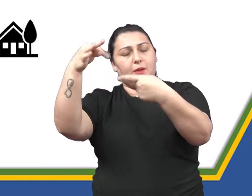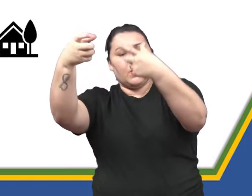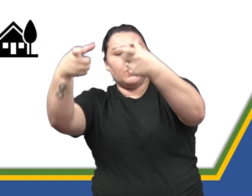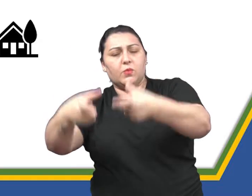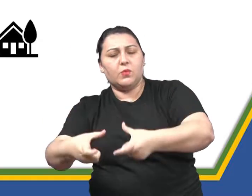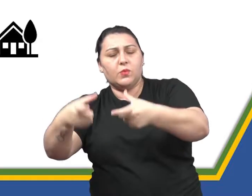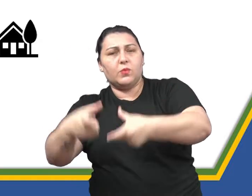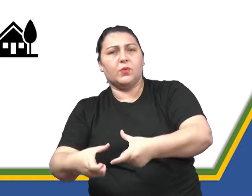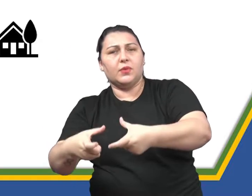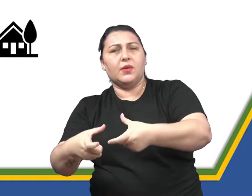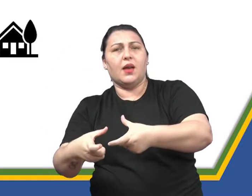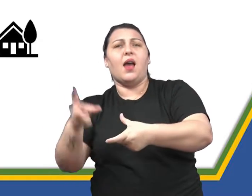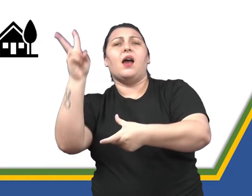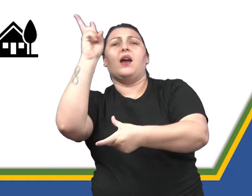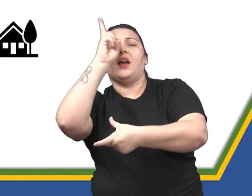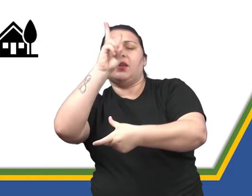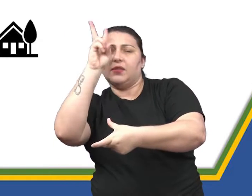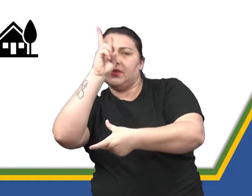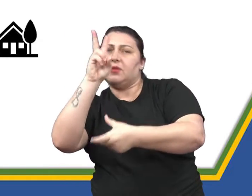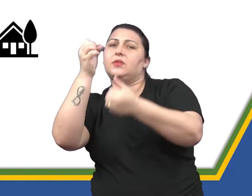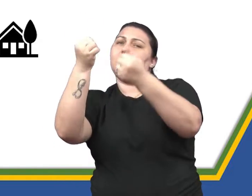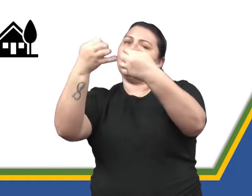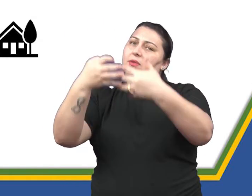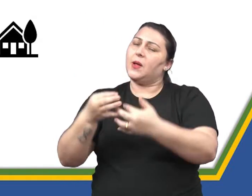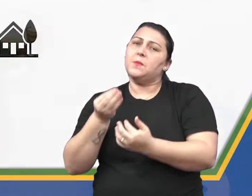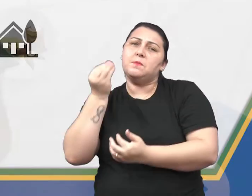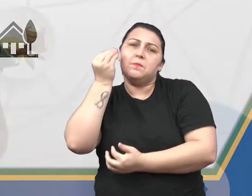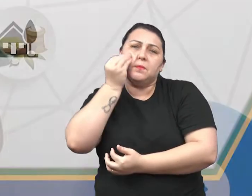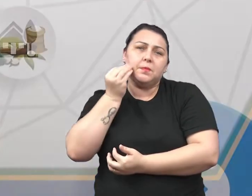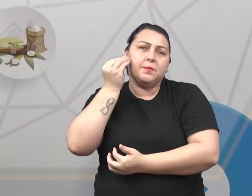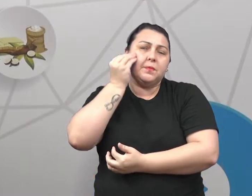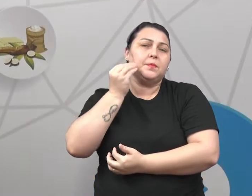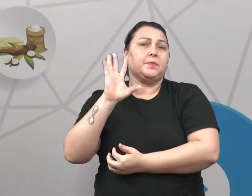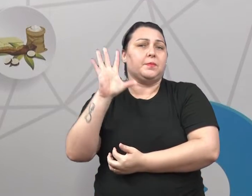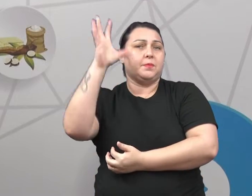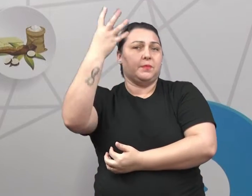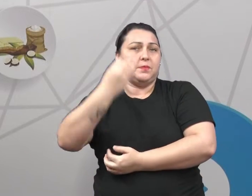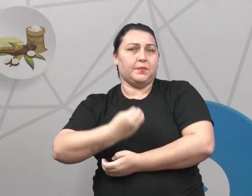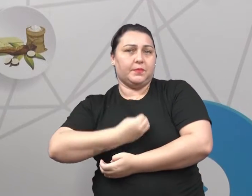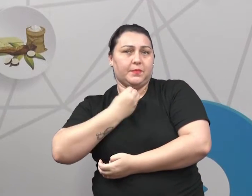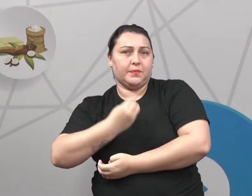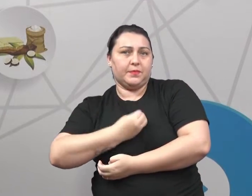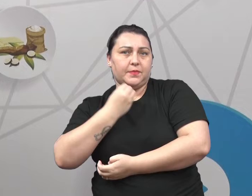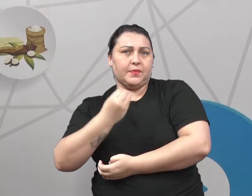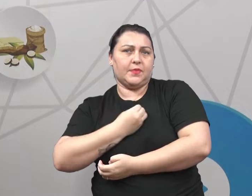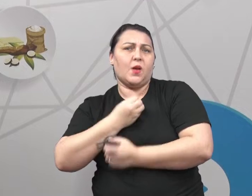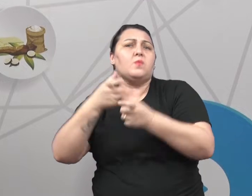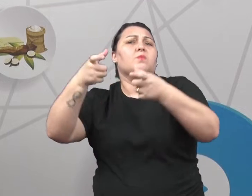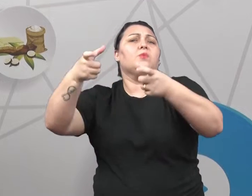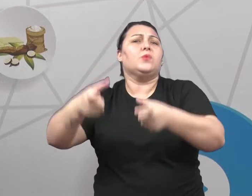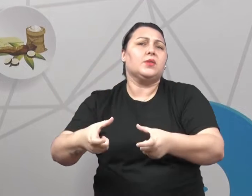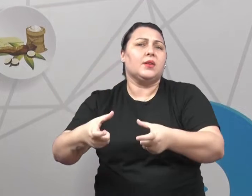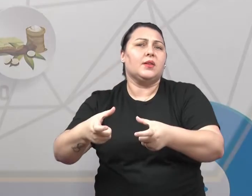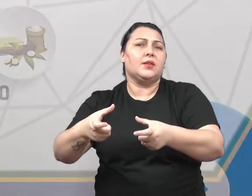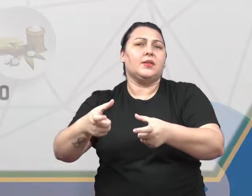que essa história que vai ser contada, essa experiência que foi vivenciada, aconteceu em algum lugar.